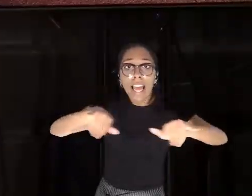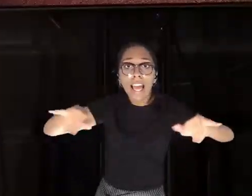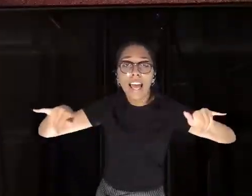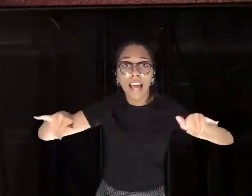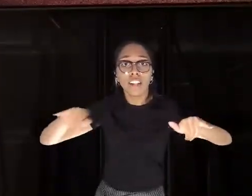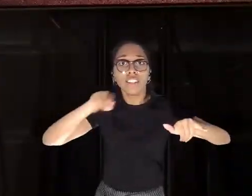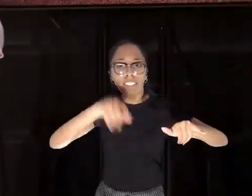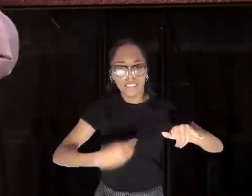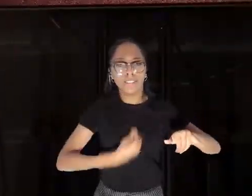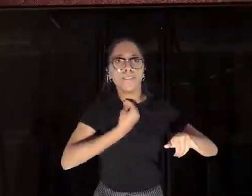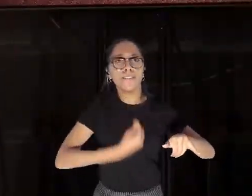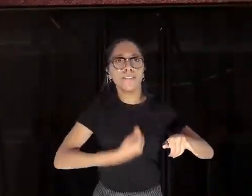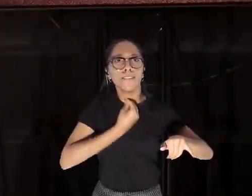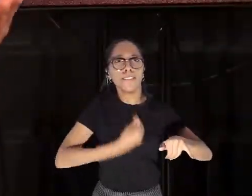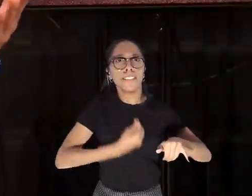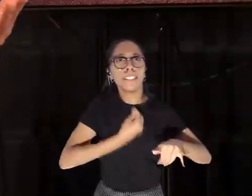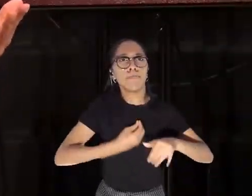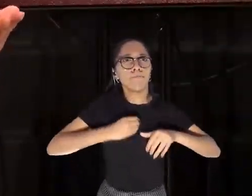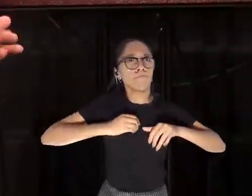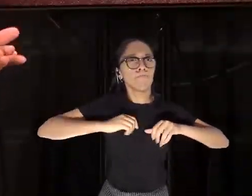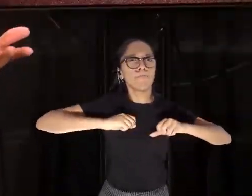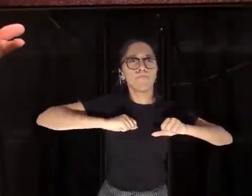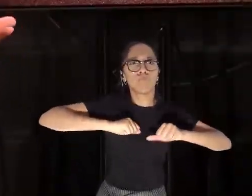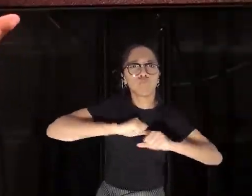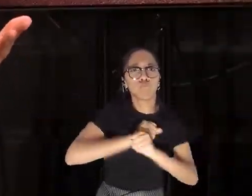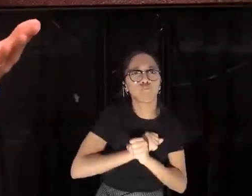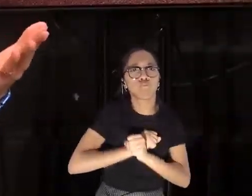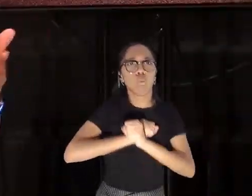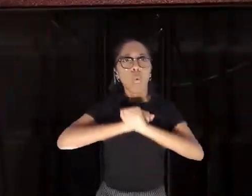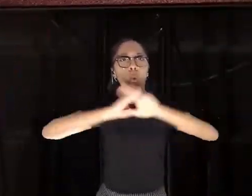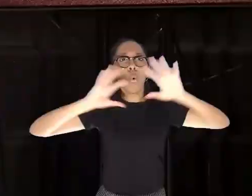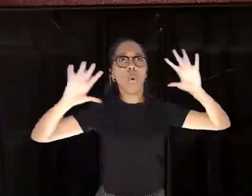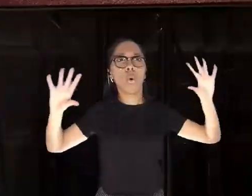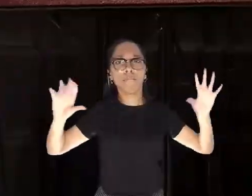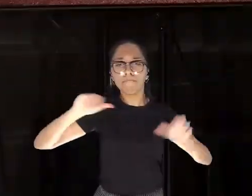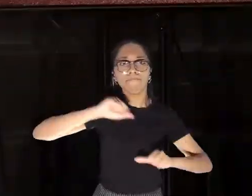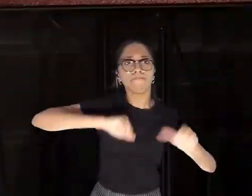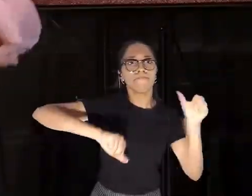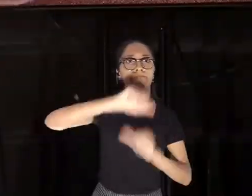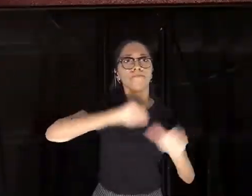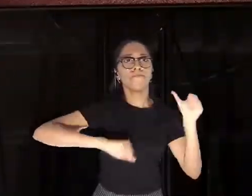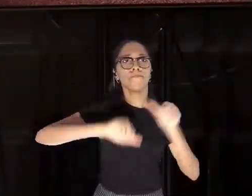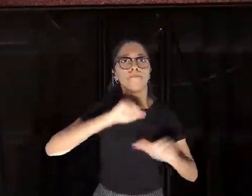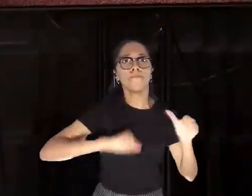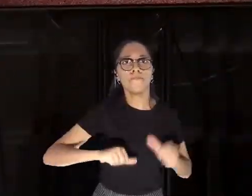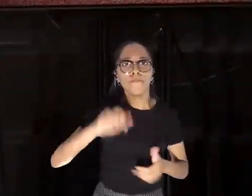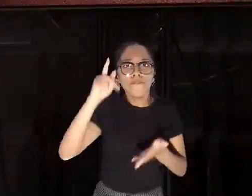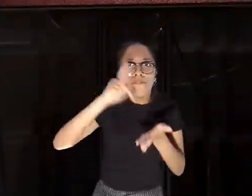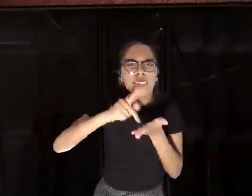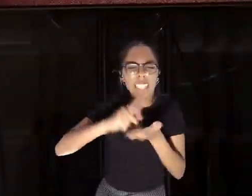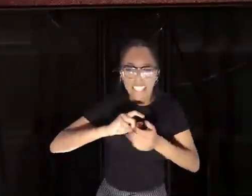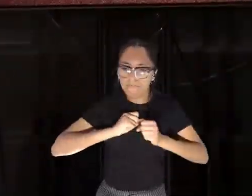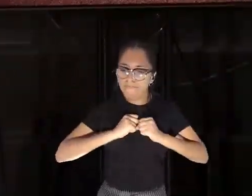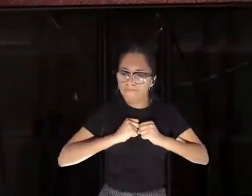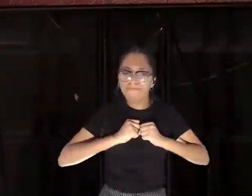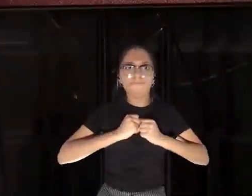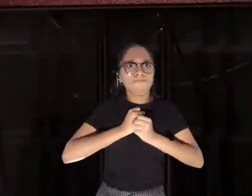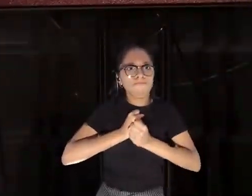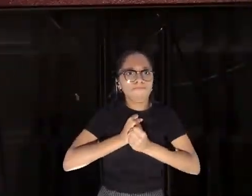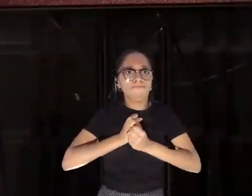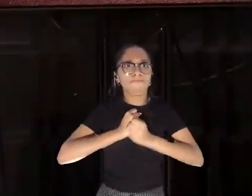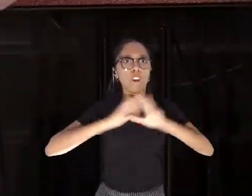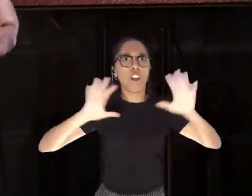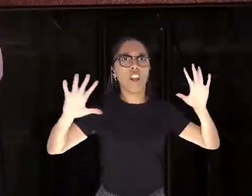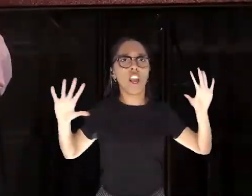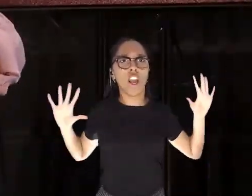vida. Não é aquela mudança debaixo de escravidão. Ai, pastor, está tão difícil. Não, não, você vai mudar em liberdade. Ele vai mexer na sua